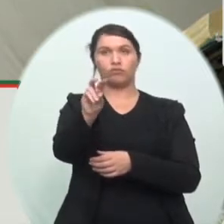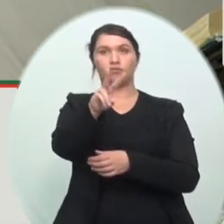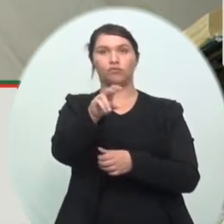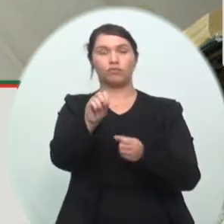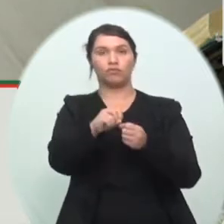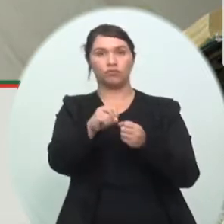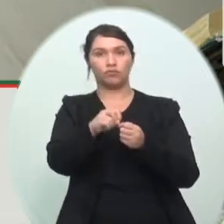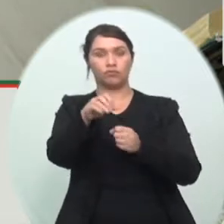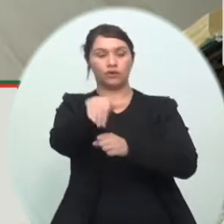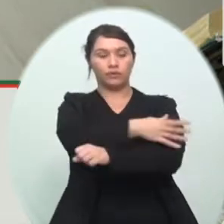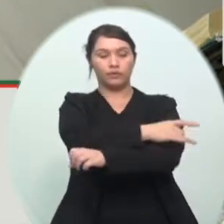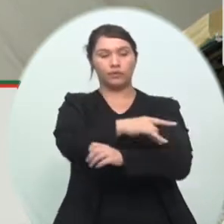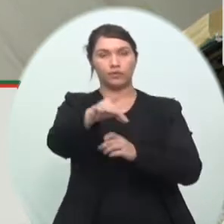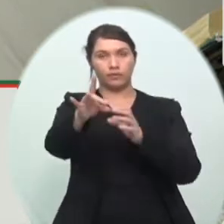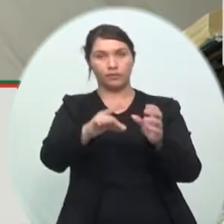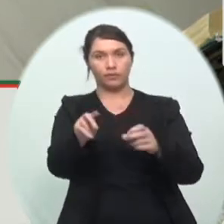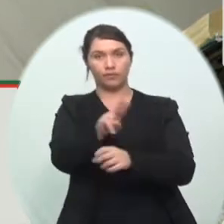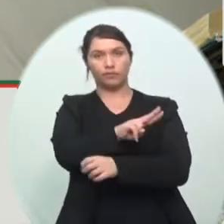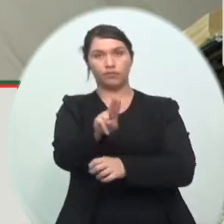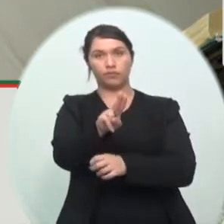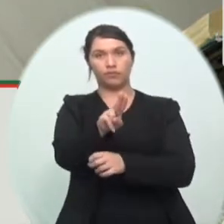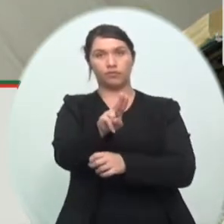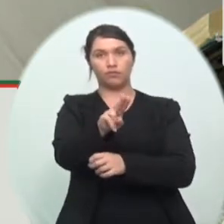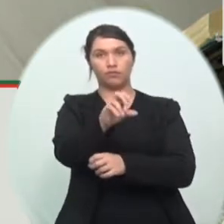e colocação de material adequado na rua SD